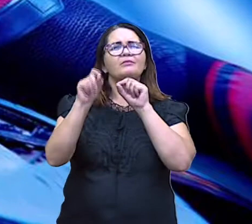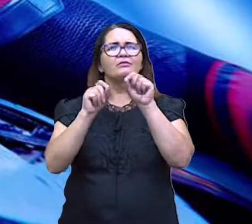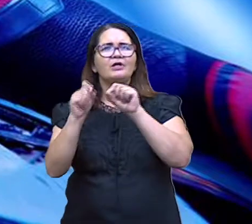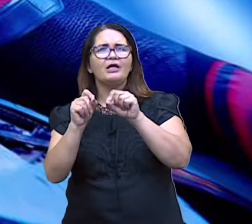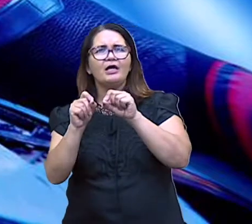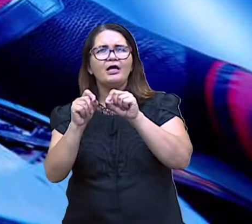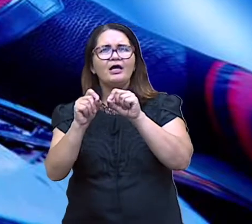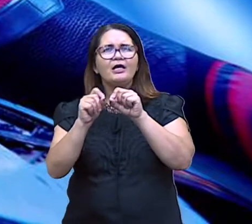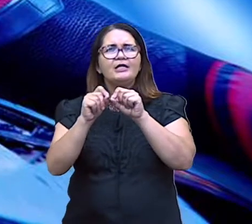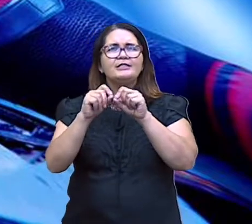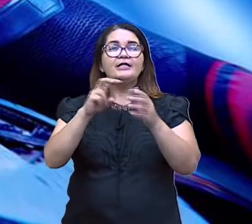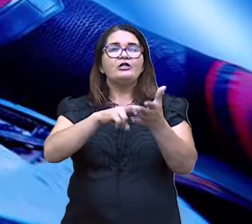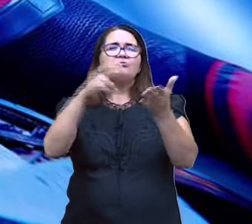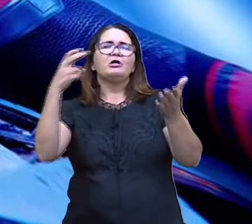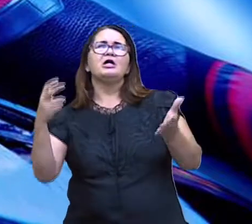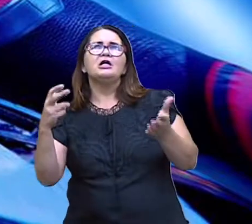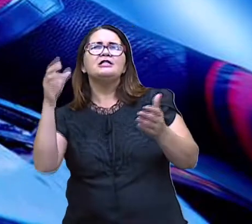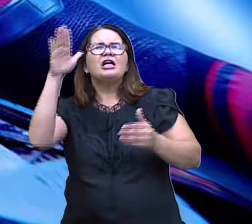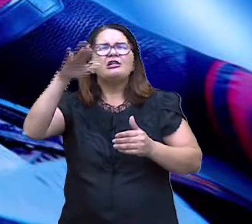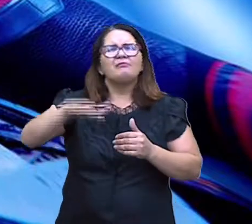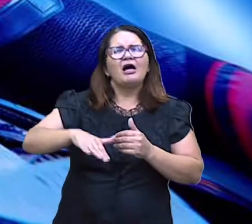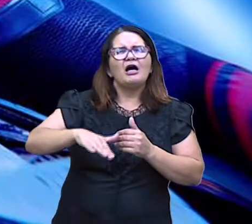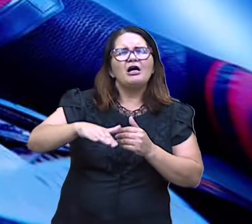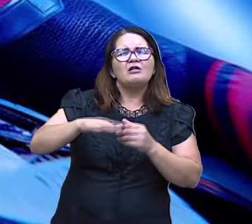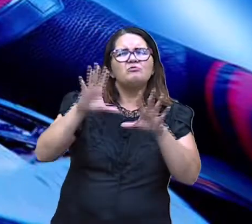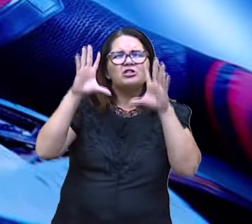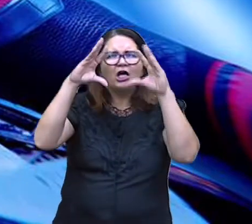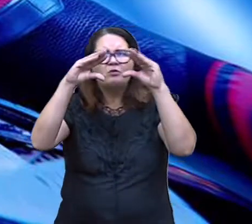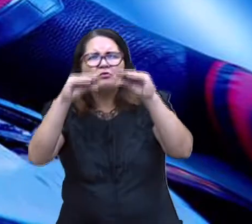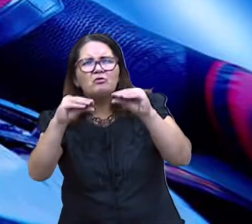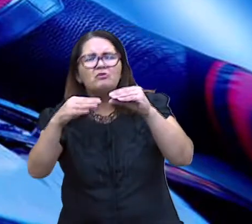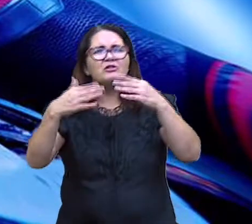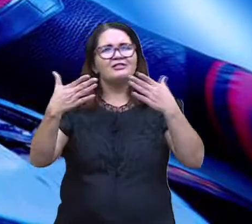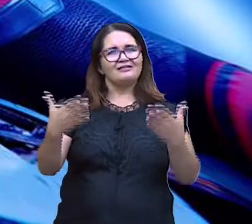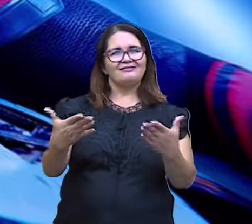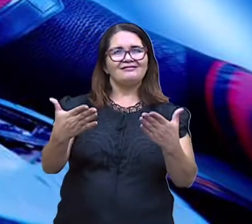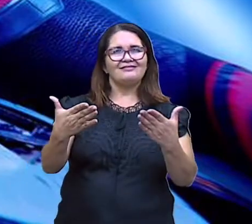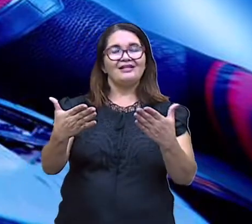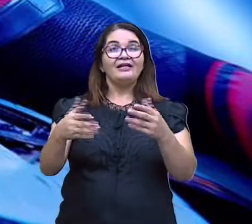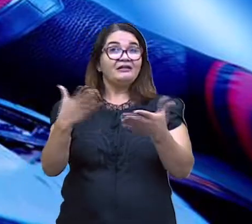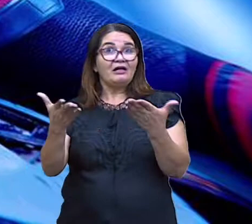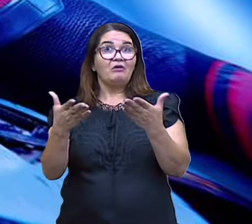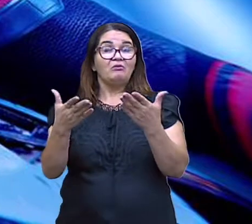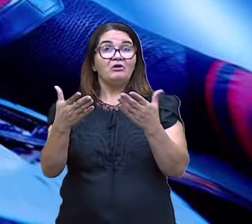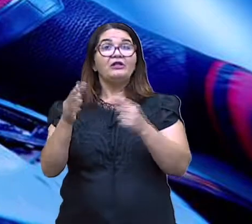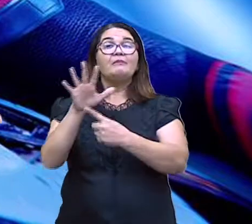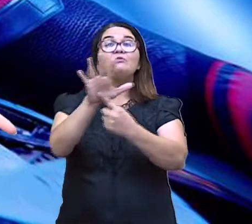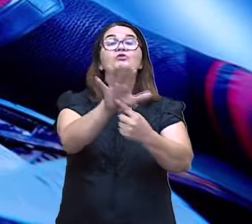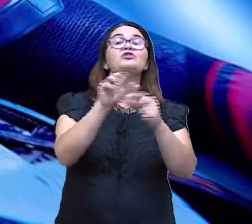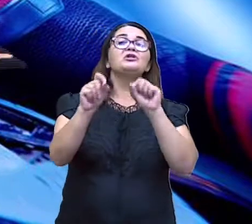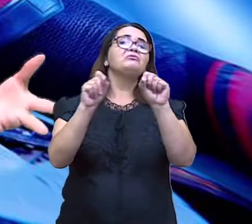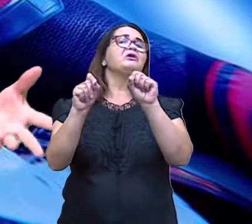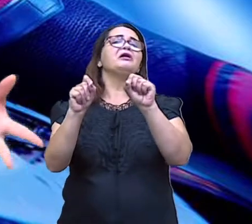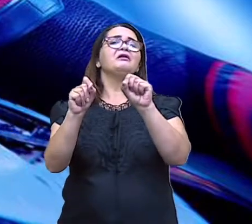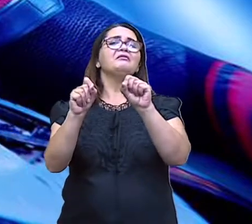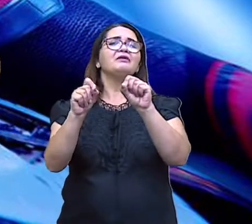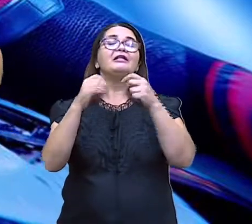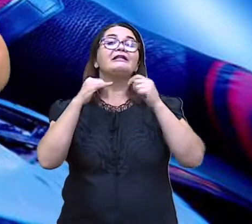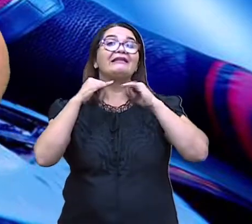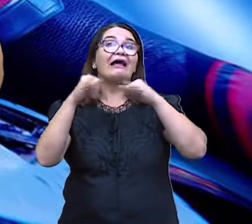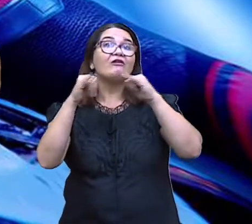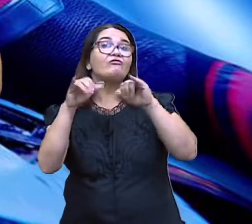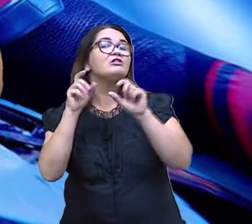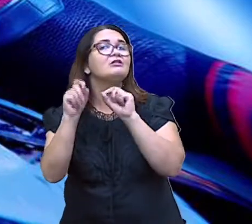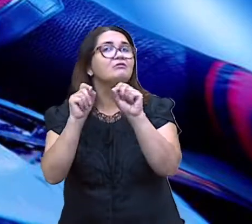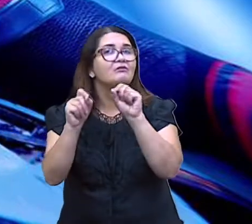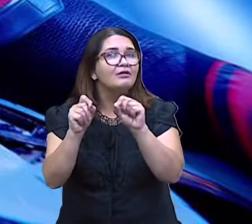condição temporal, tudo isso está indicando o quê? Está indicando onde, né? Indicado onde, não o quê, né? Em um roteiro. E